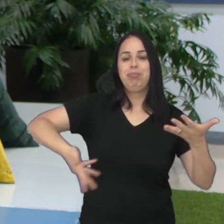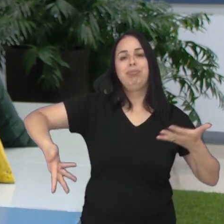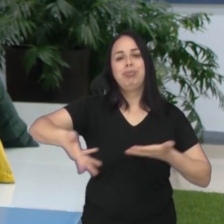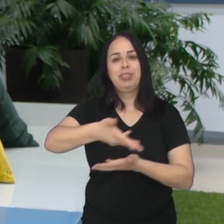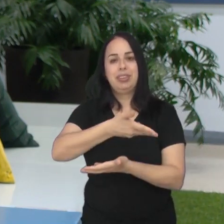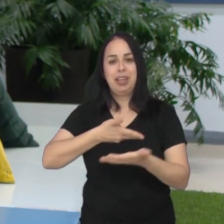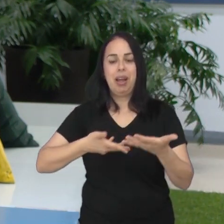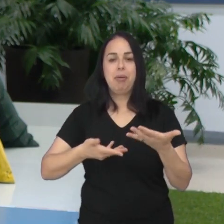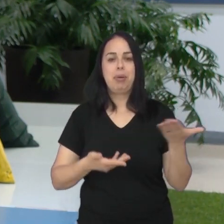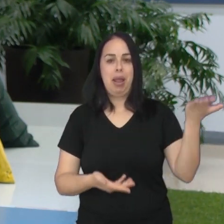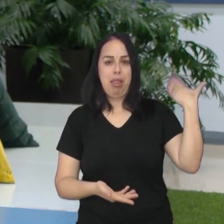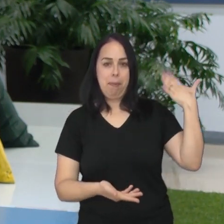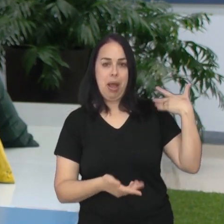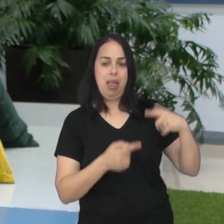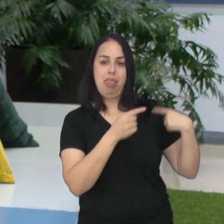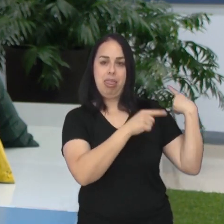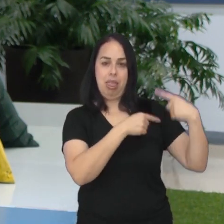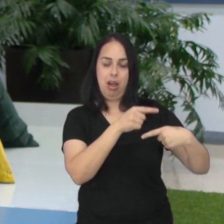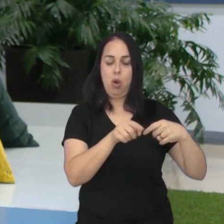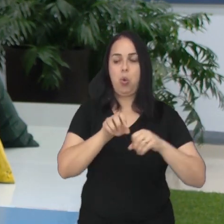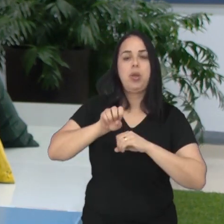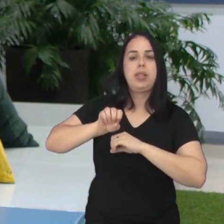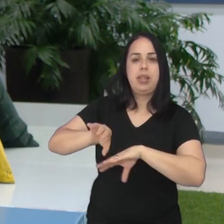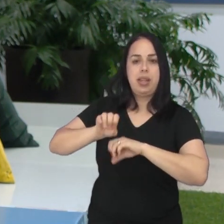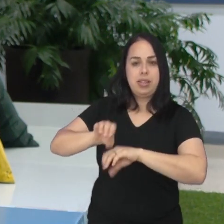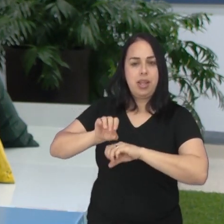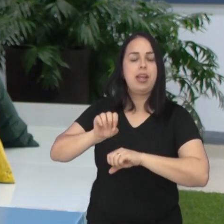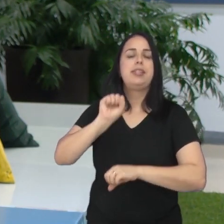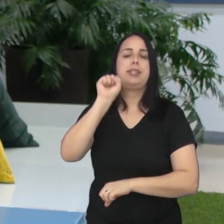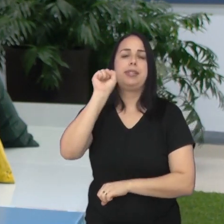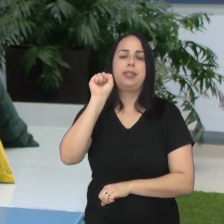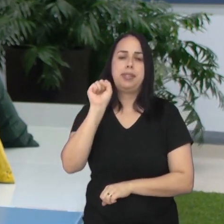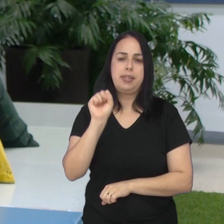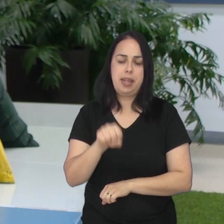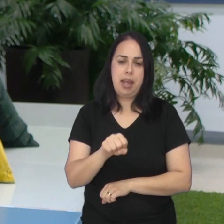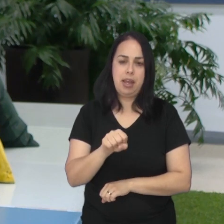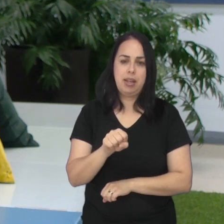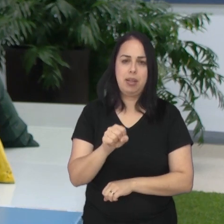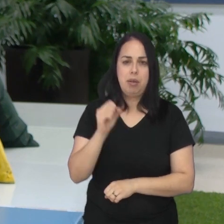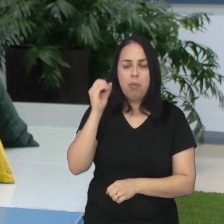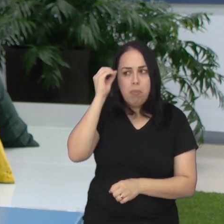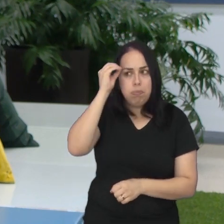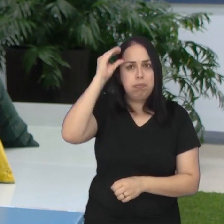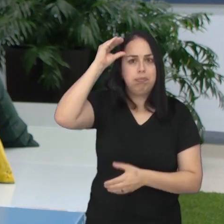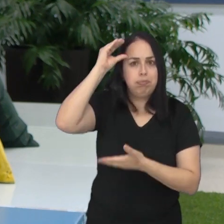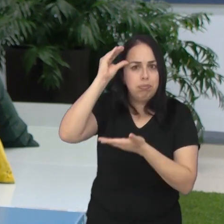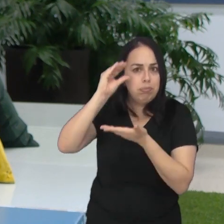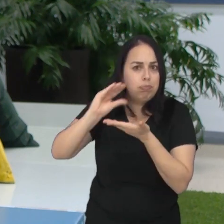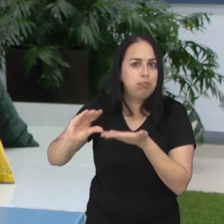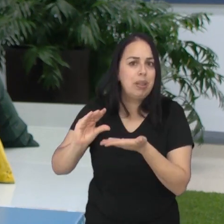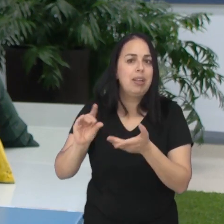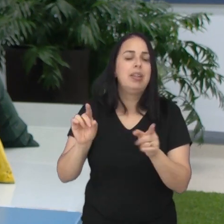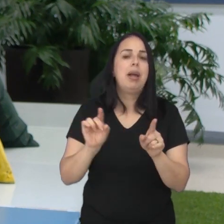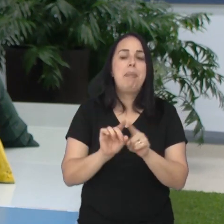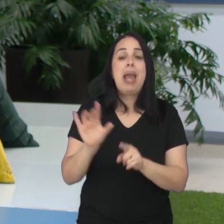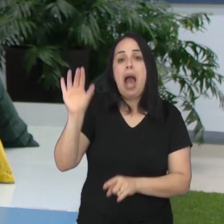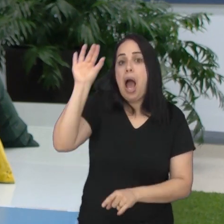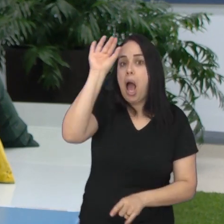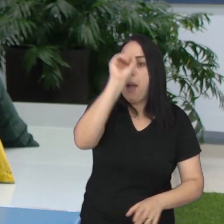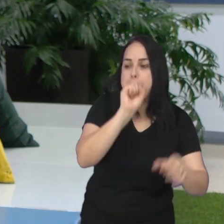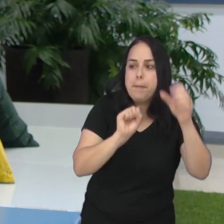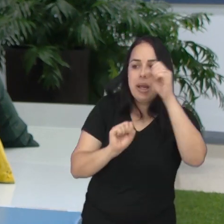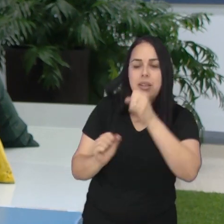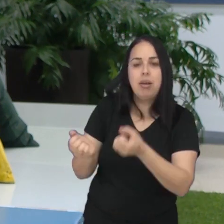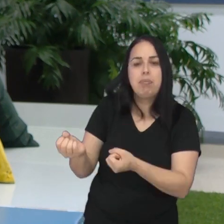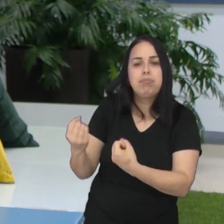as gerações anteriores conseguem, sim, passar para os mais novos um pouco sobre a rotina de trabalho, mas ao